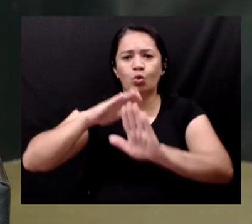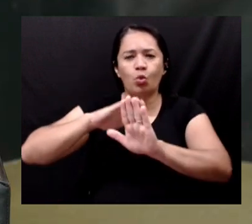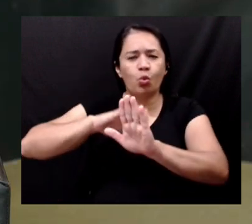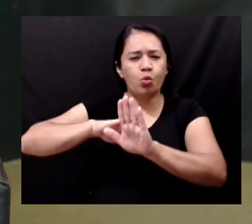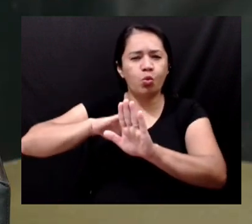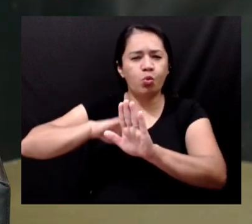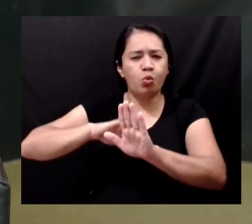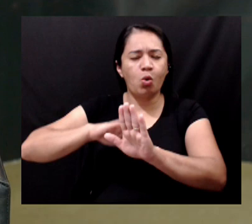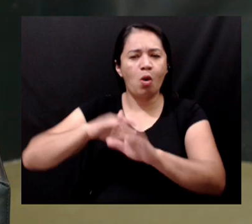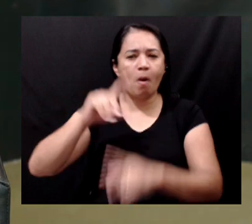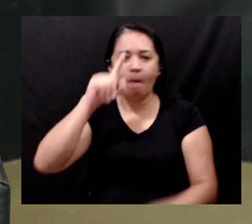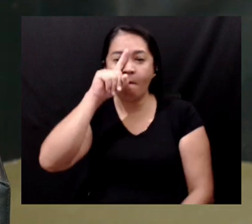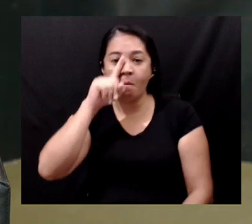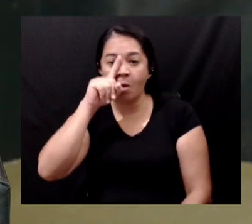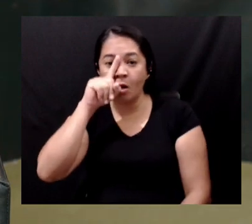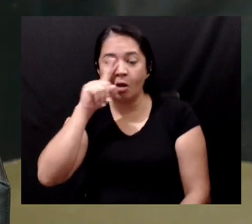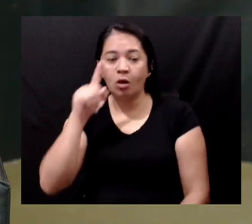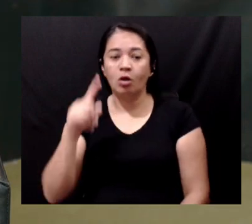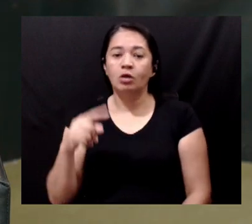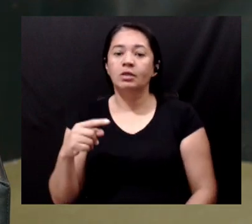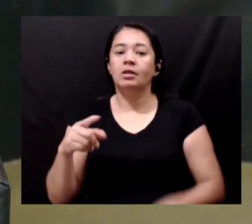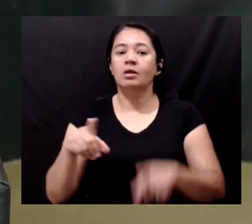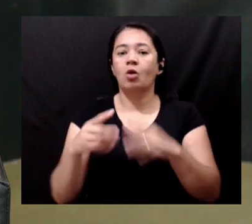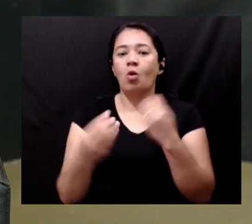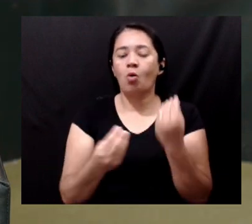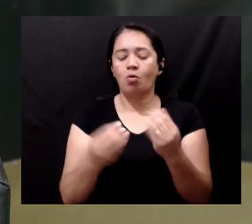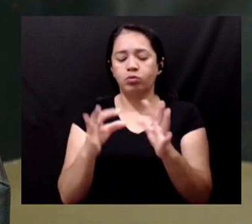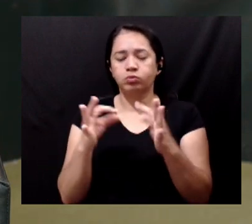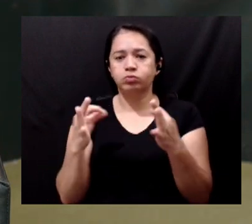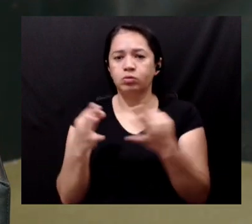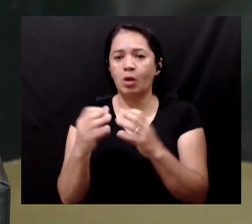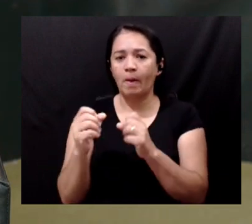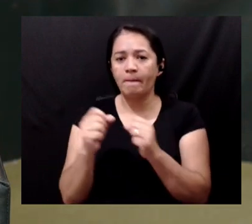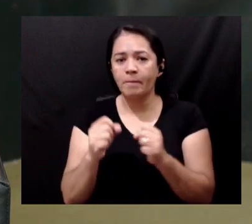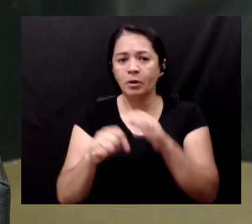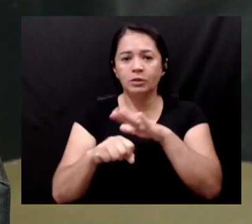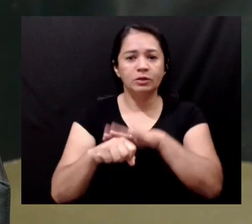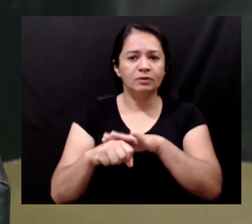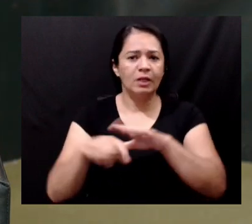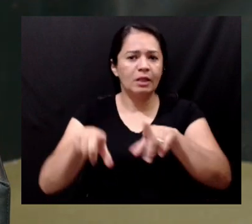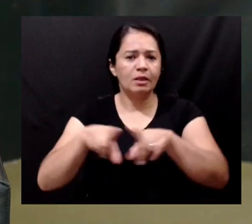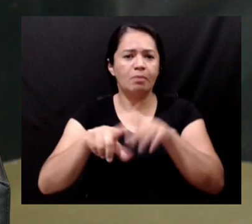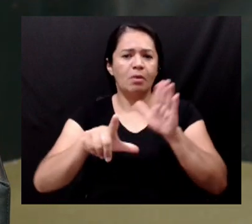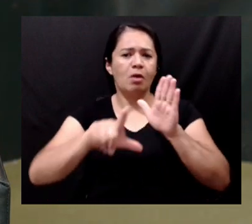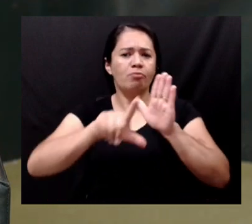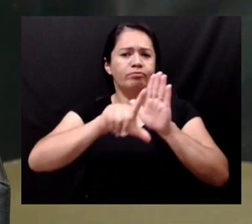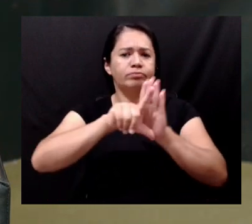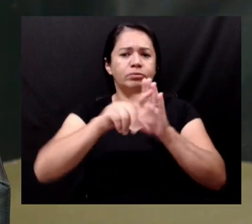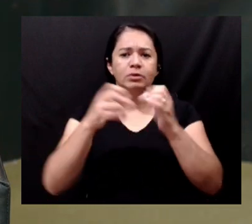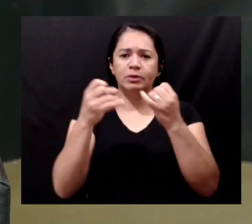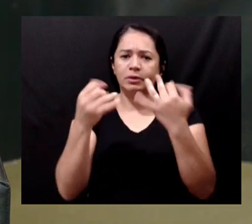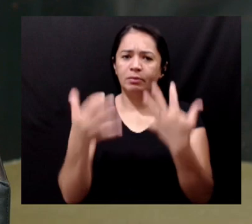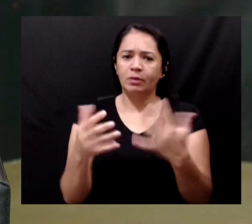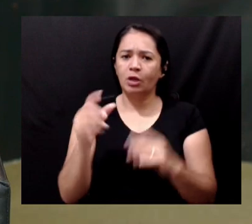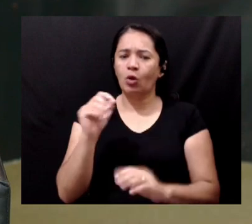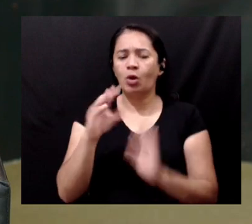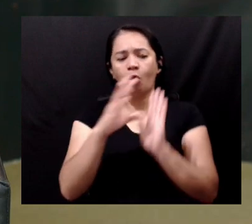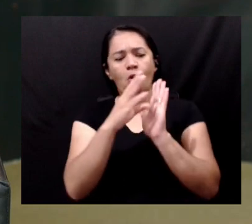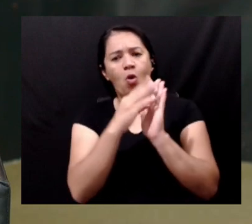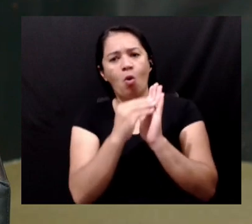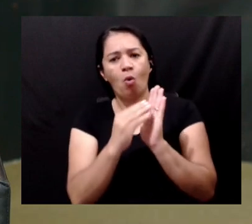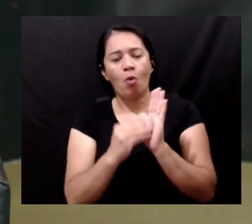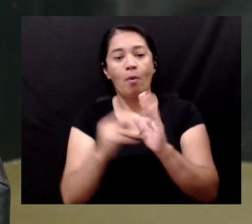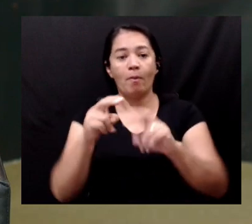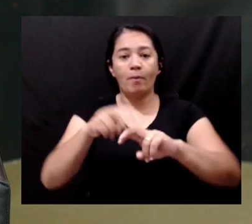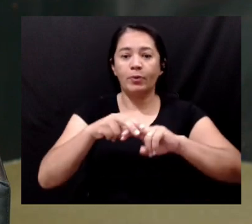perigosa, como os pais podem agir e o que a legislação prevê sobre esse tipo de conteúdo. E por isso, nós convidamos a